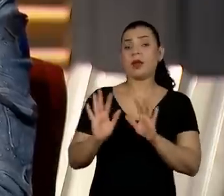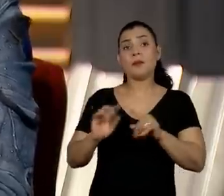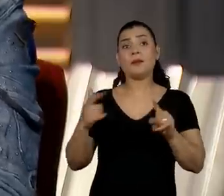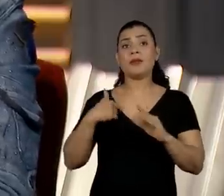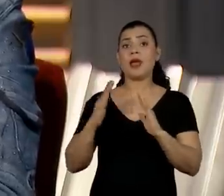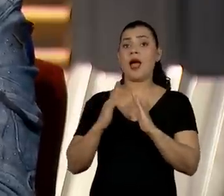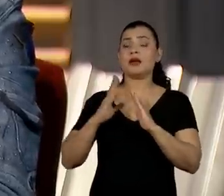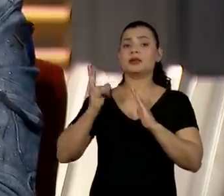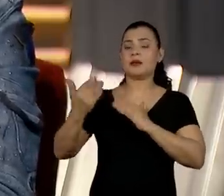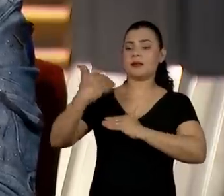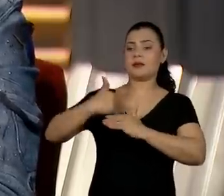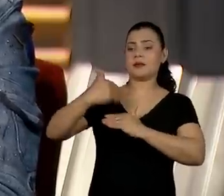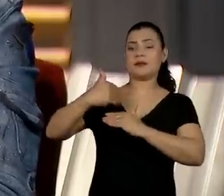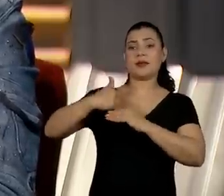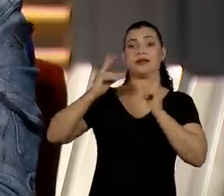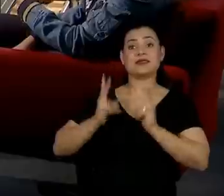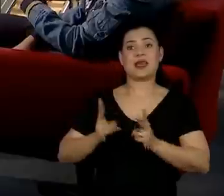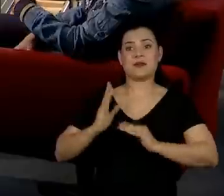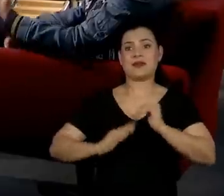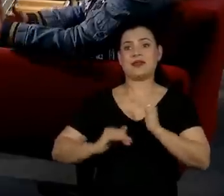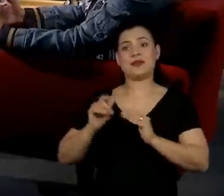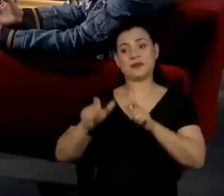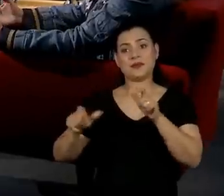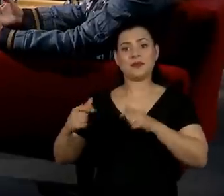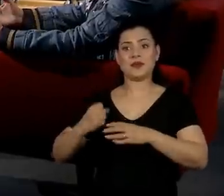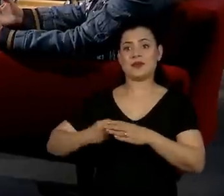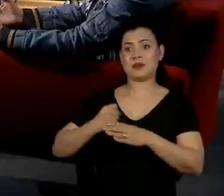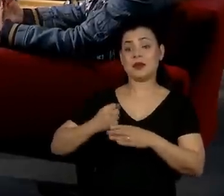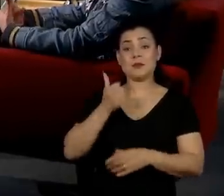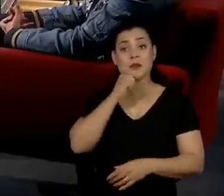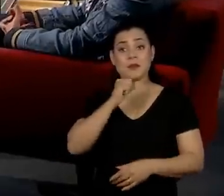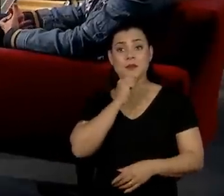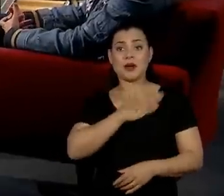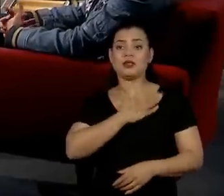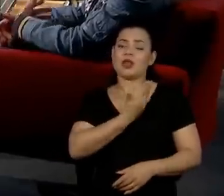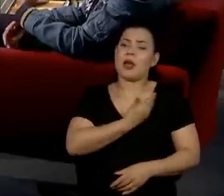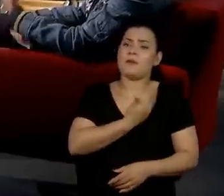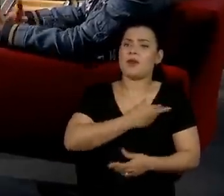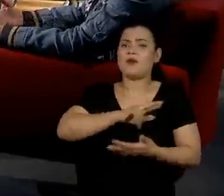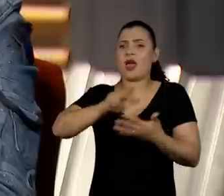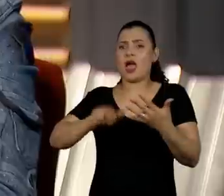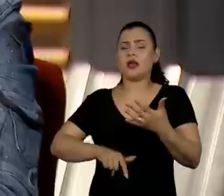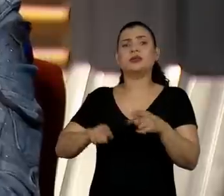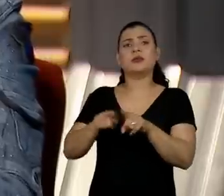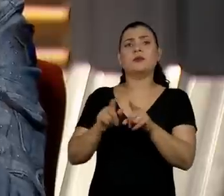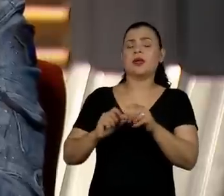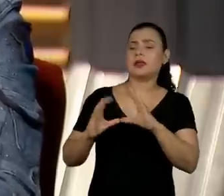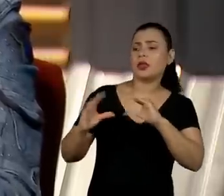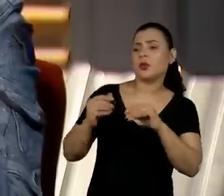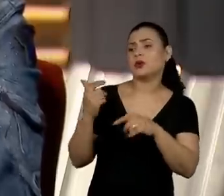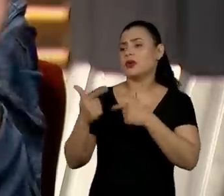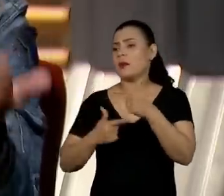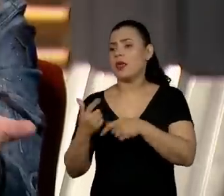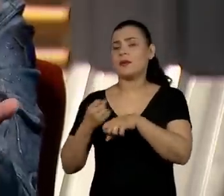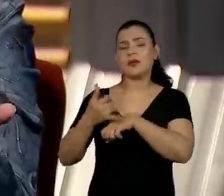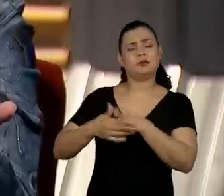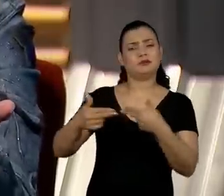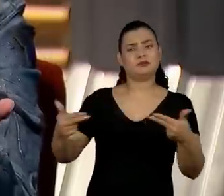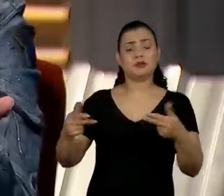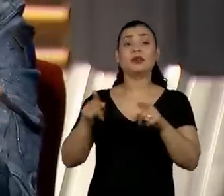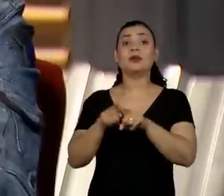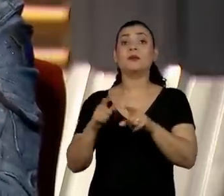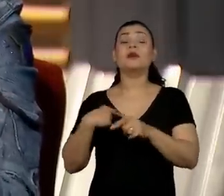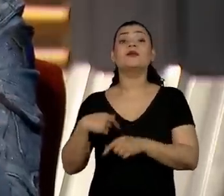a minha casa vivia cheia de cozinheiros e a minha mãe tinha muitos amigos da noite né depois ela foi trabalhar no guellery